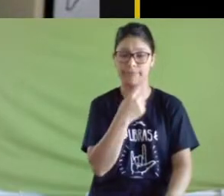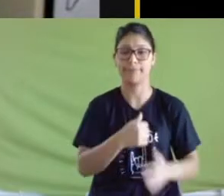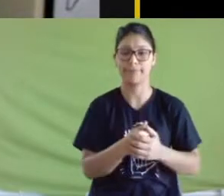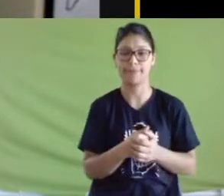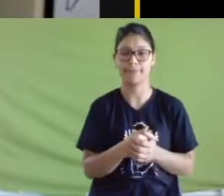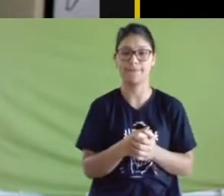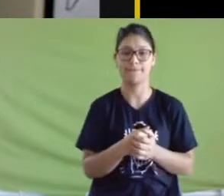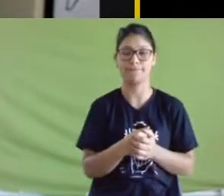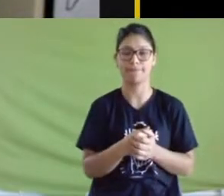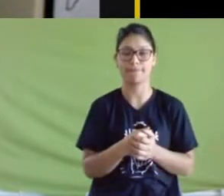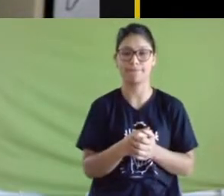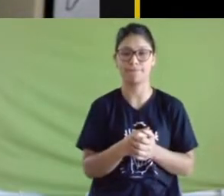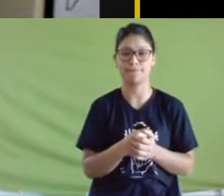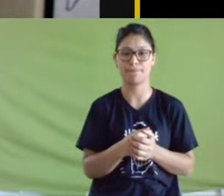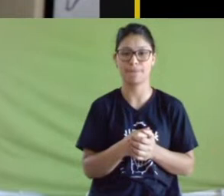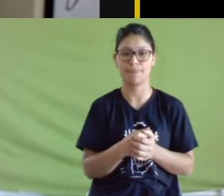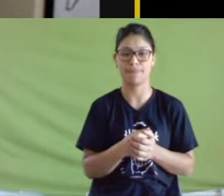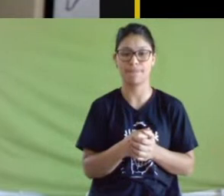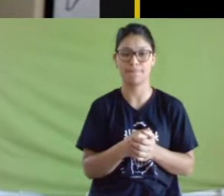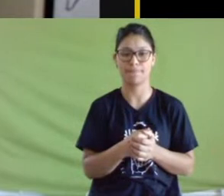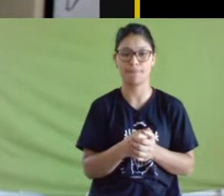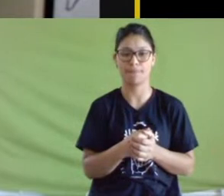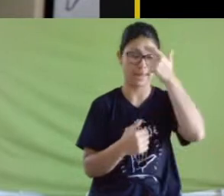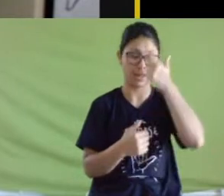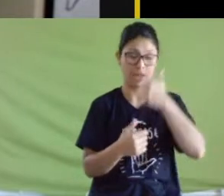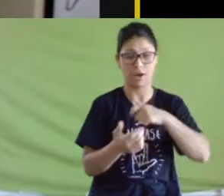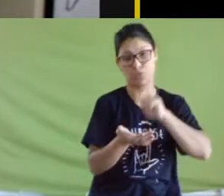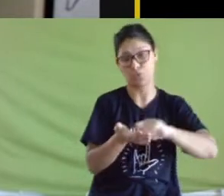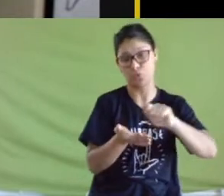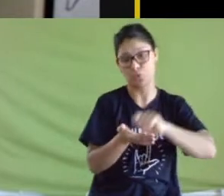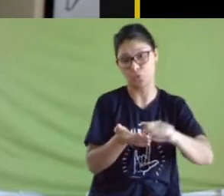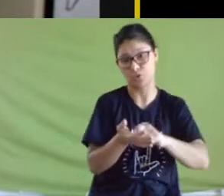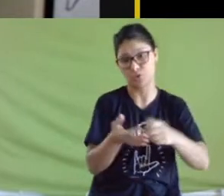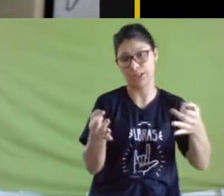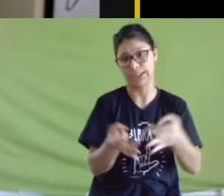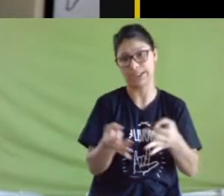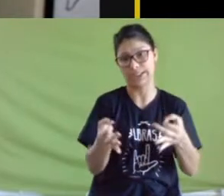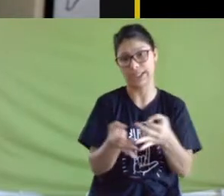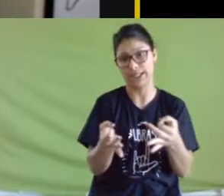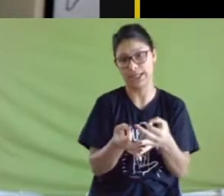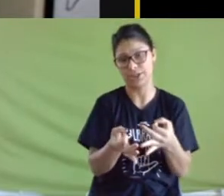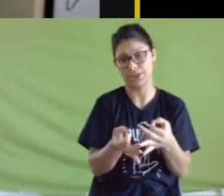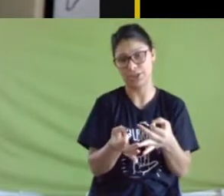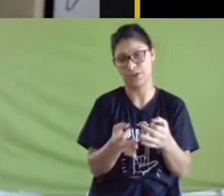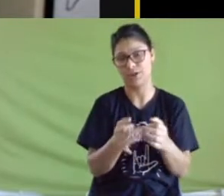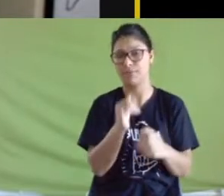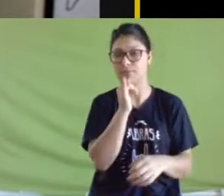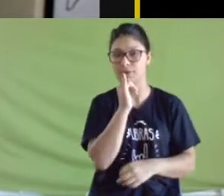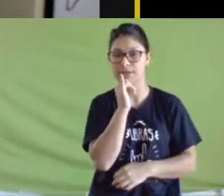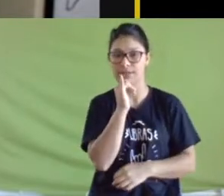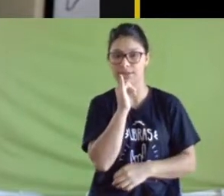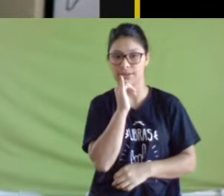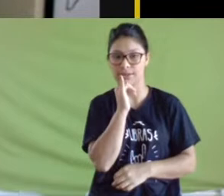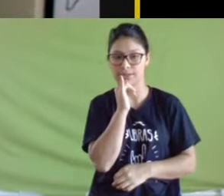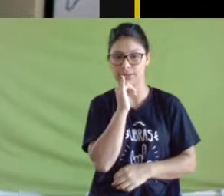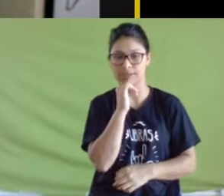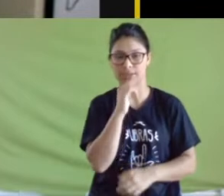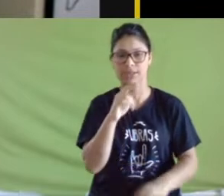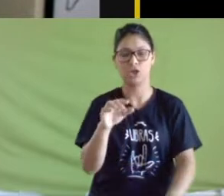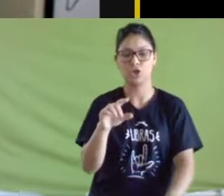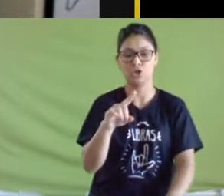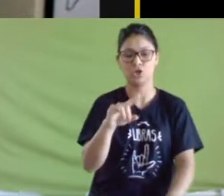que autores que são excelentes nesse sentido, por exemplo, um Zé de Alencar,